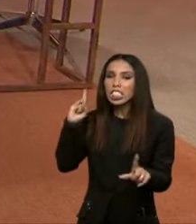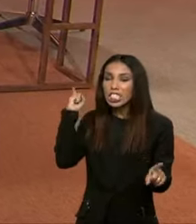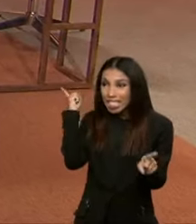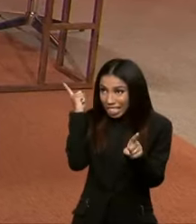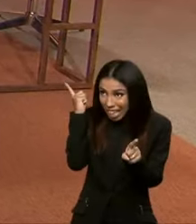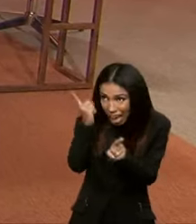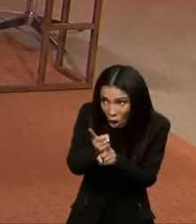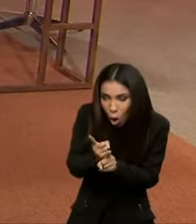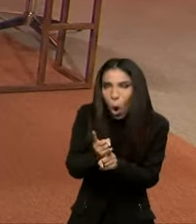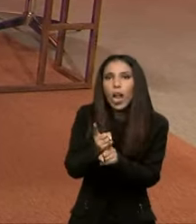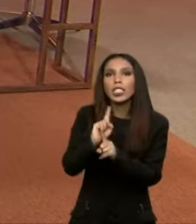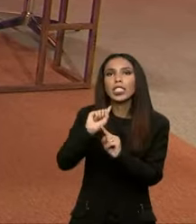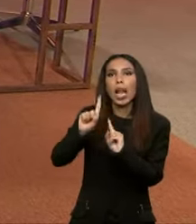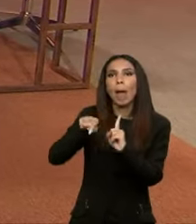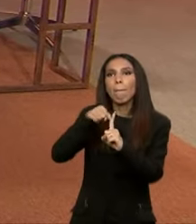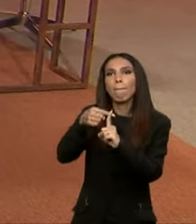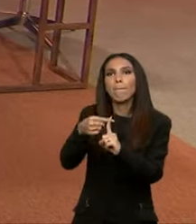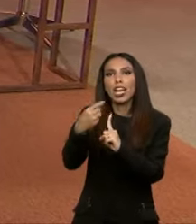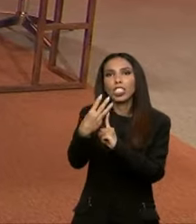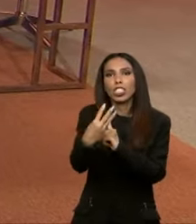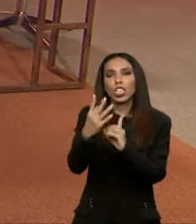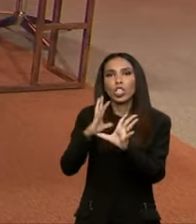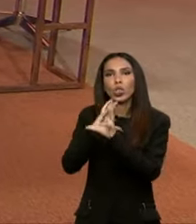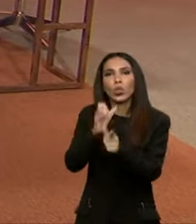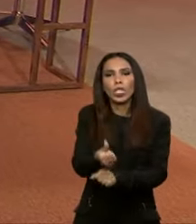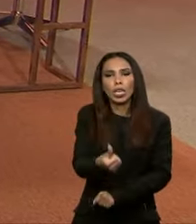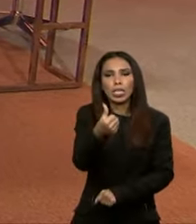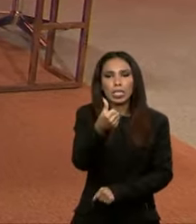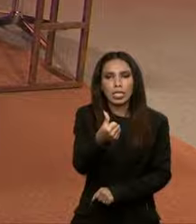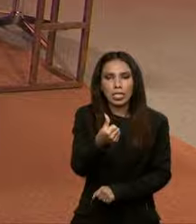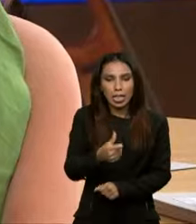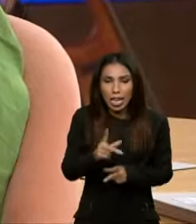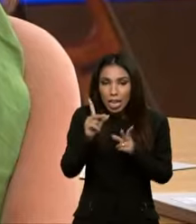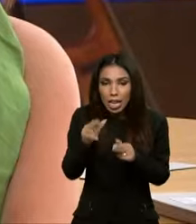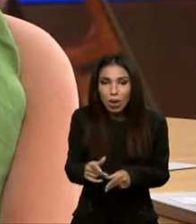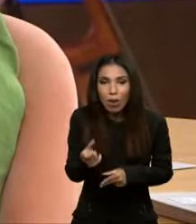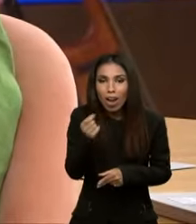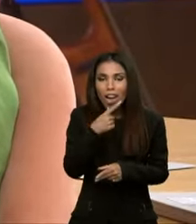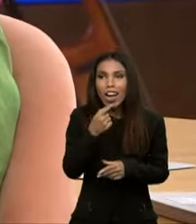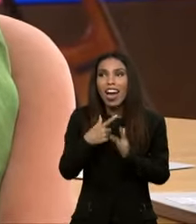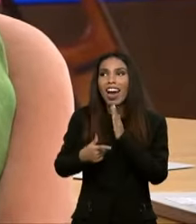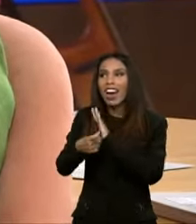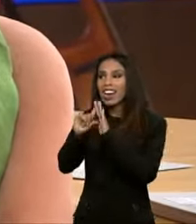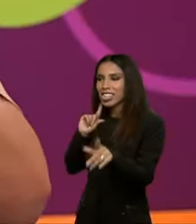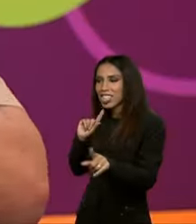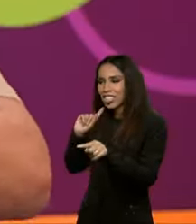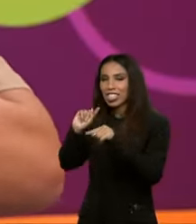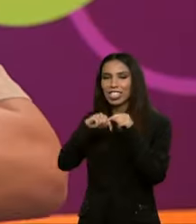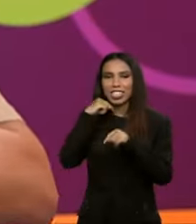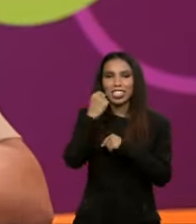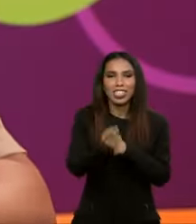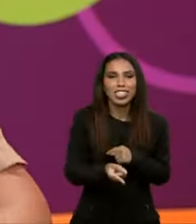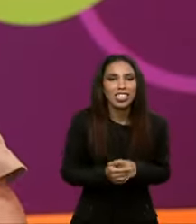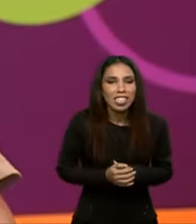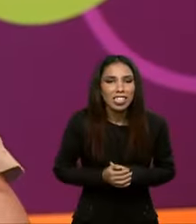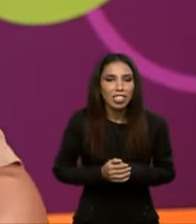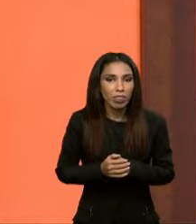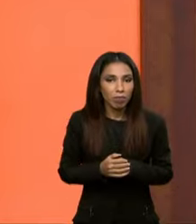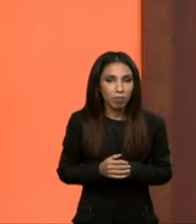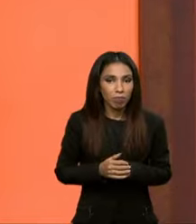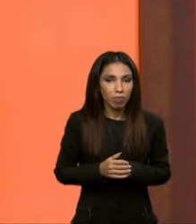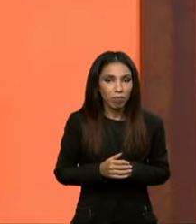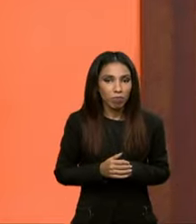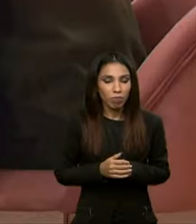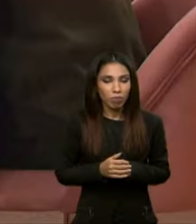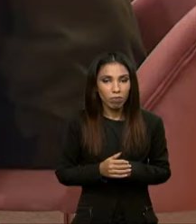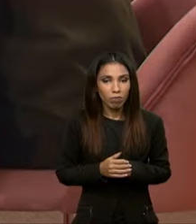6. Adiantar é alto pro Santo, é isso. É tipo remédio pra ressaca, é isso, antes e depois. Dou 3 na frente não. E achar o doce, né? Mas o importante